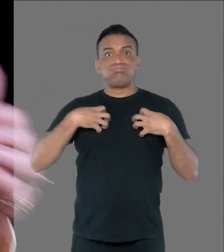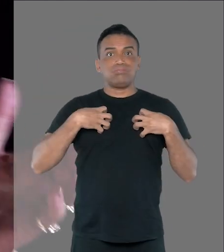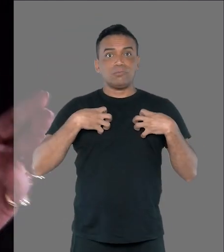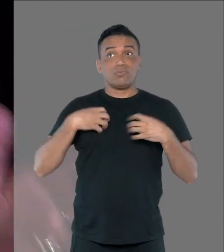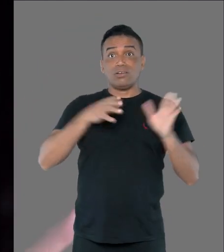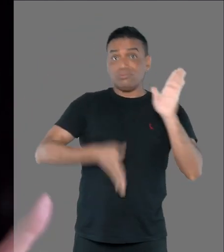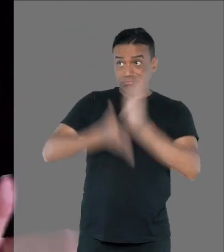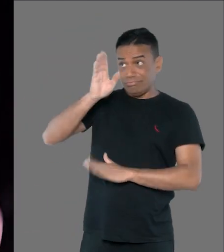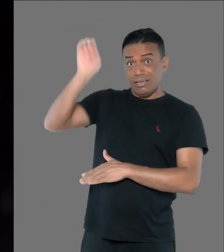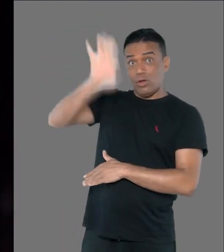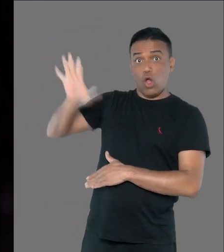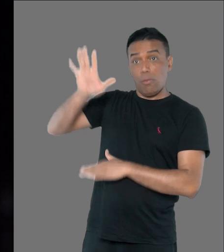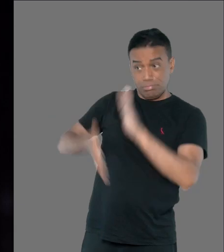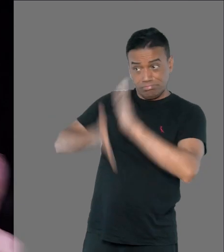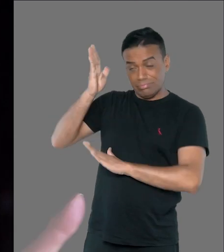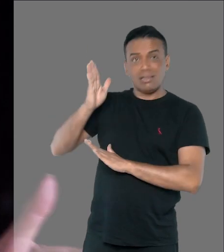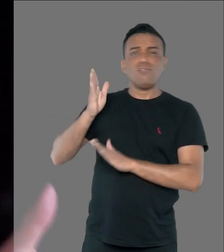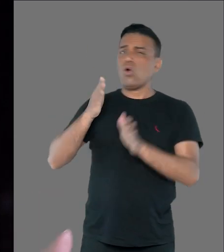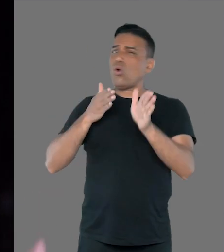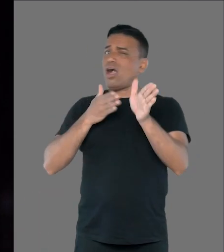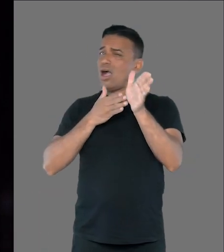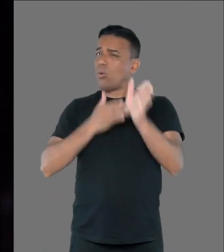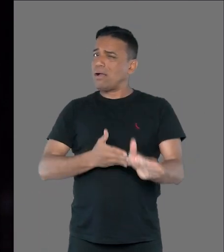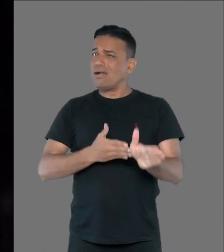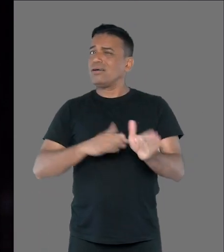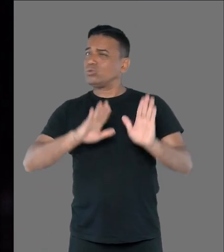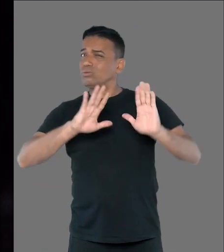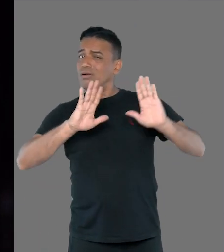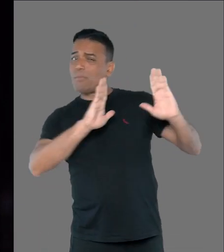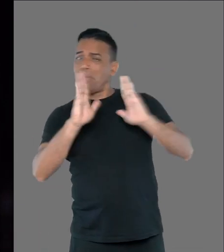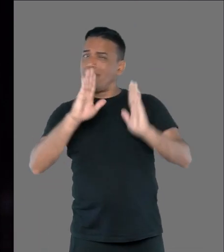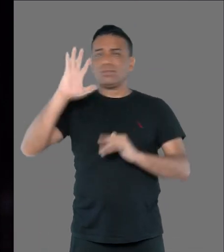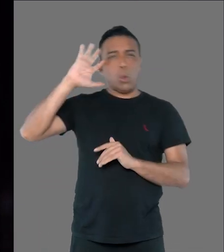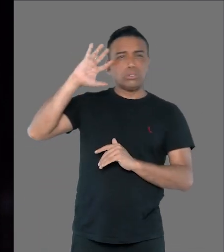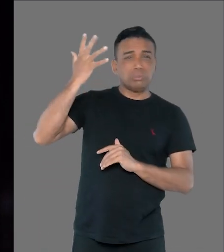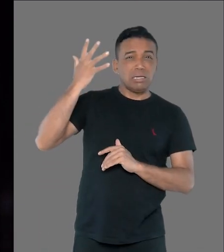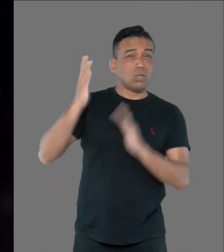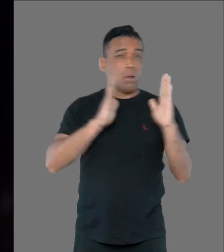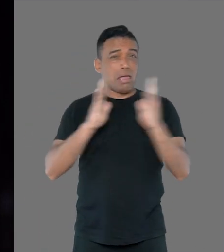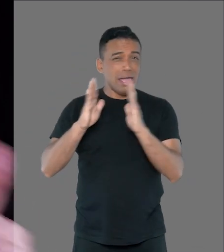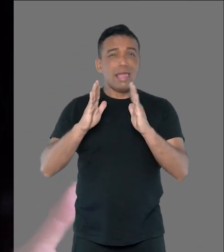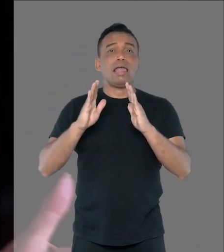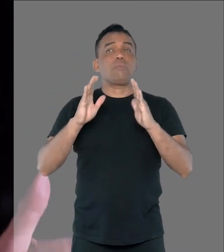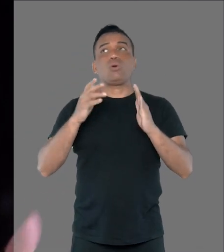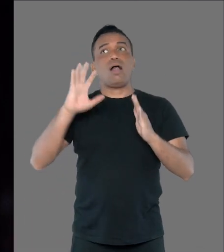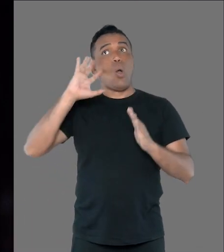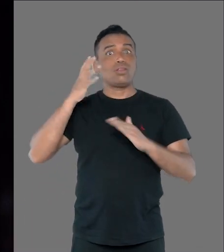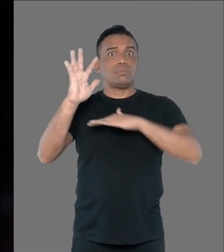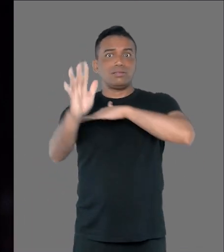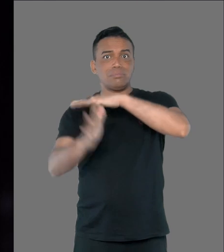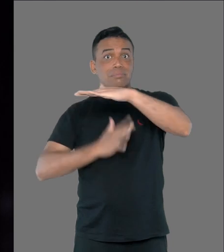eu vou acompanhando esse exílio, nós estamos aí numa época de muitas migrações, a gente